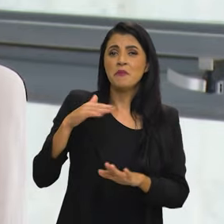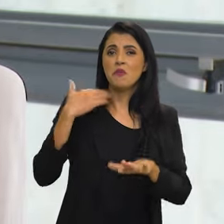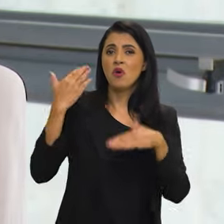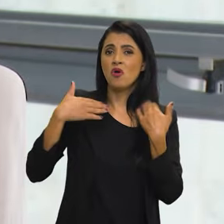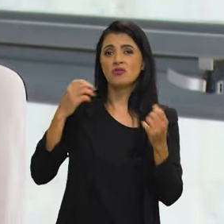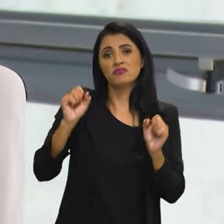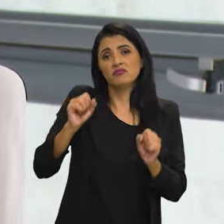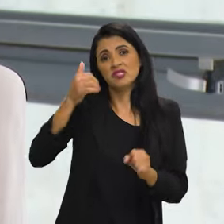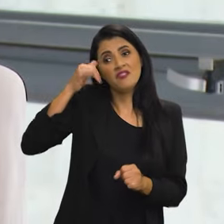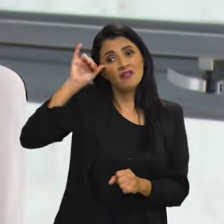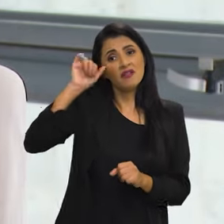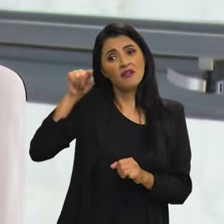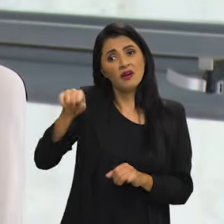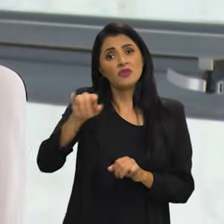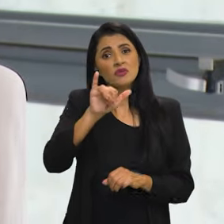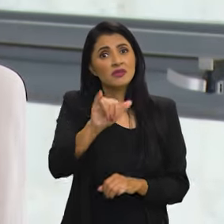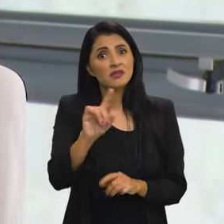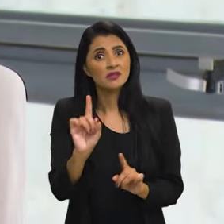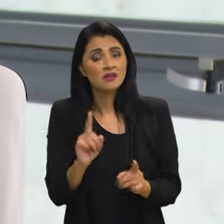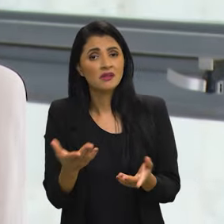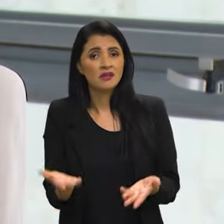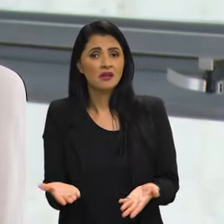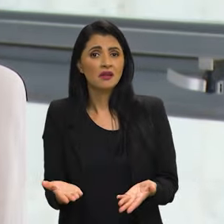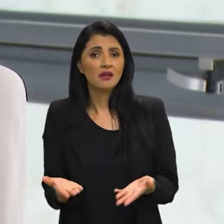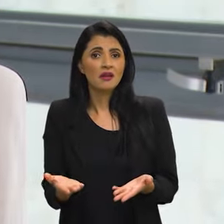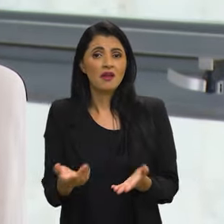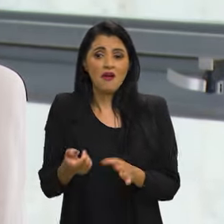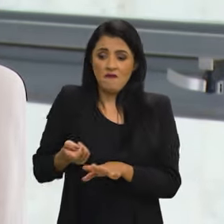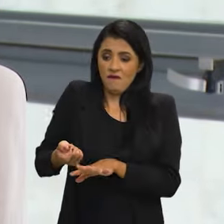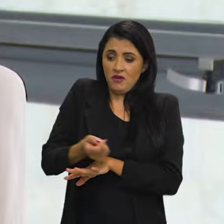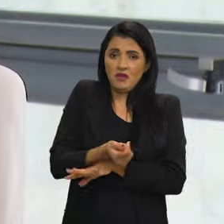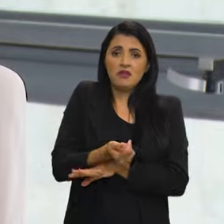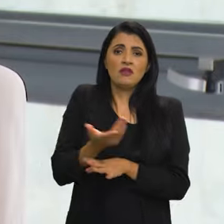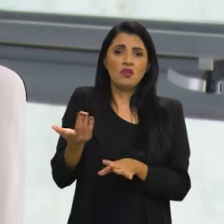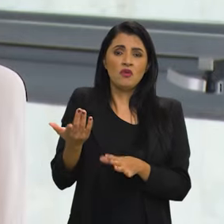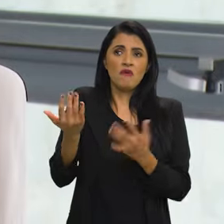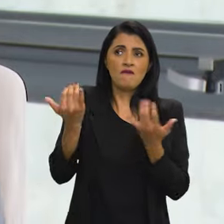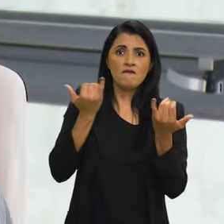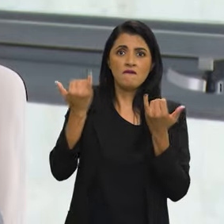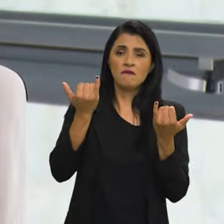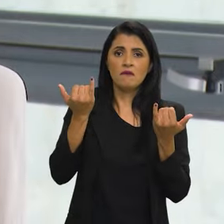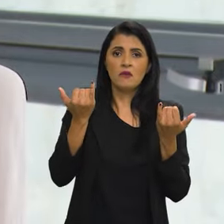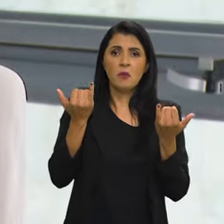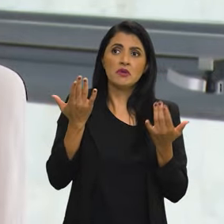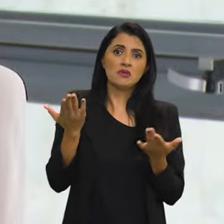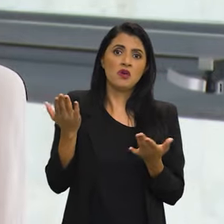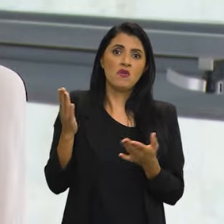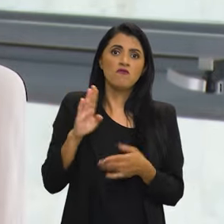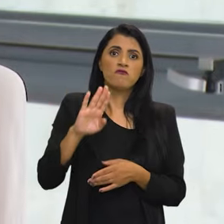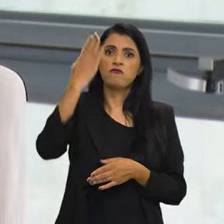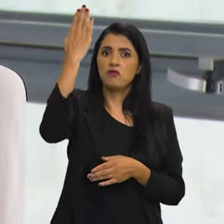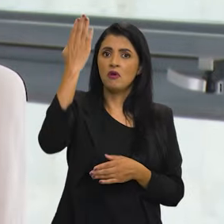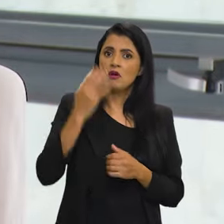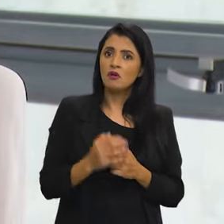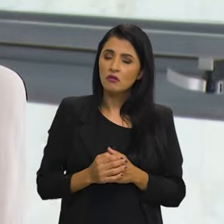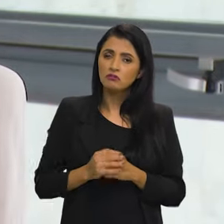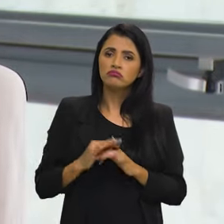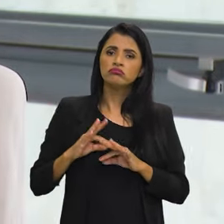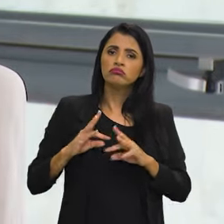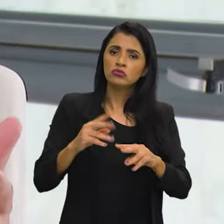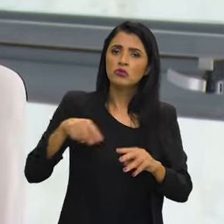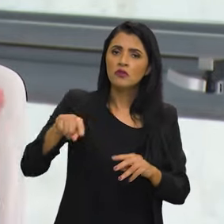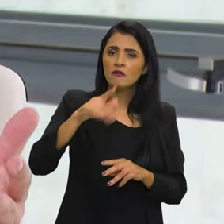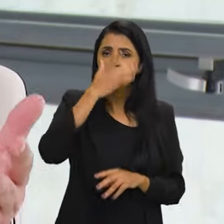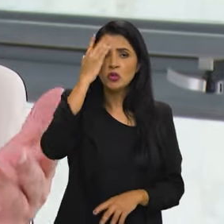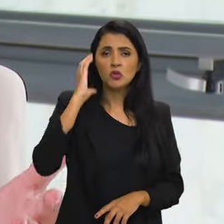milhares de mortes poderiam ter sido evitadas se não fossem as fake news a desinformação e tudo